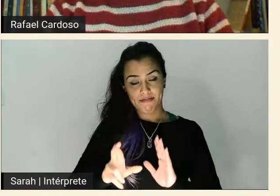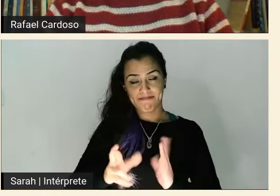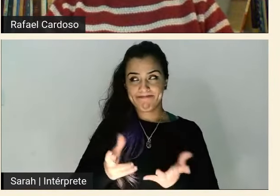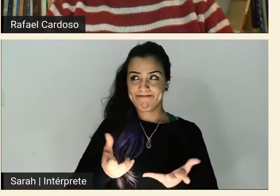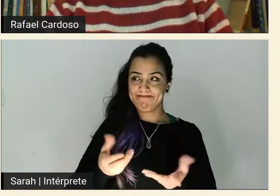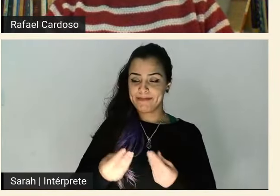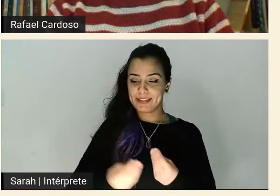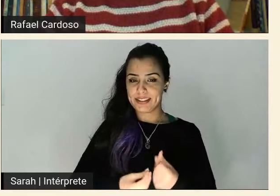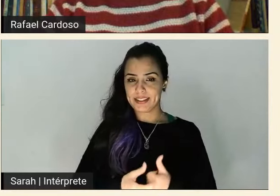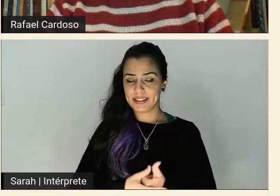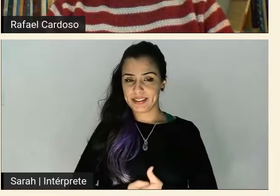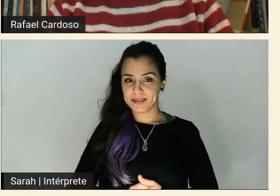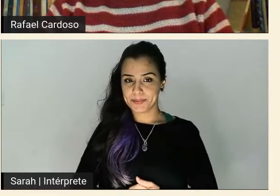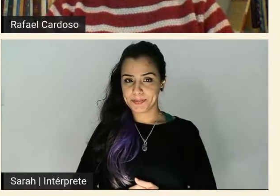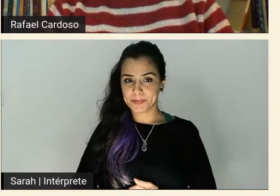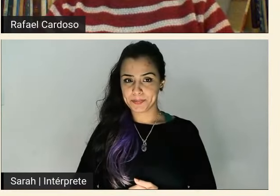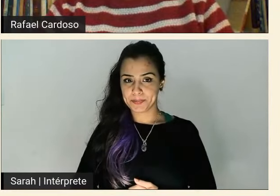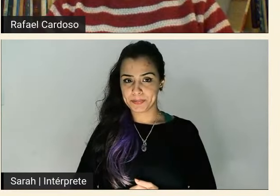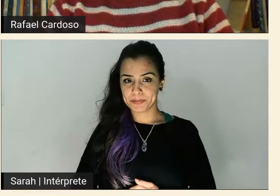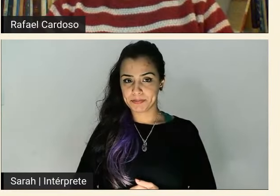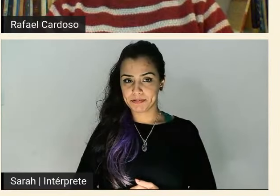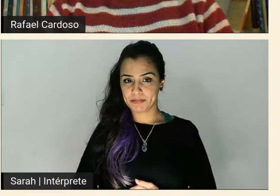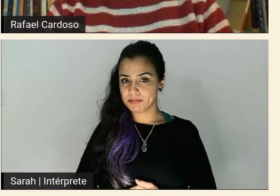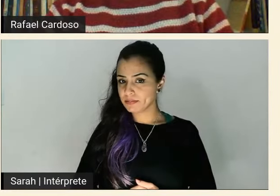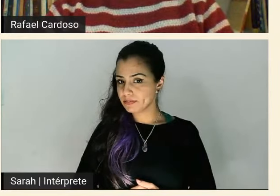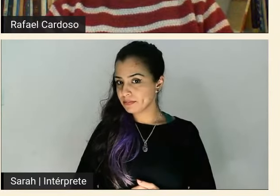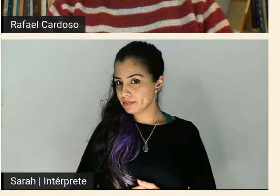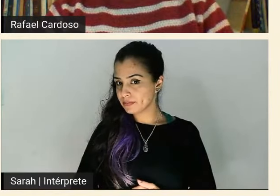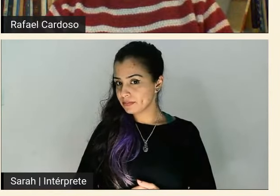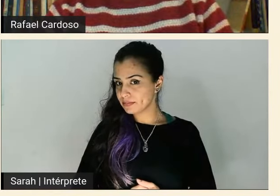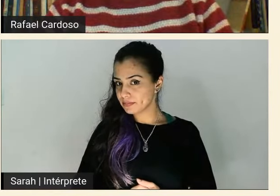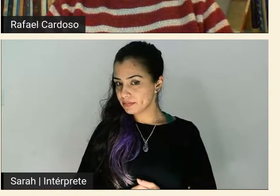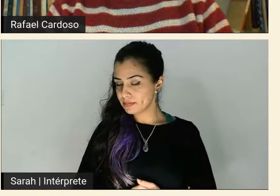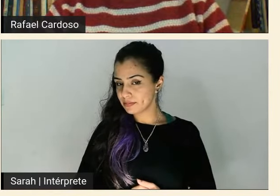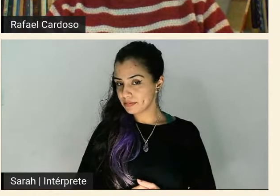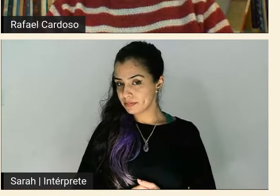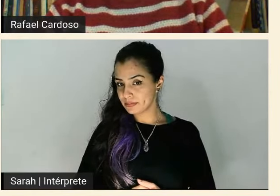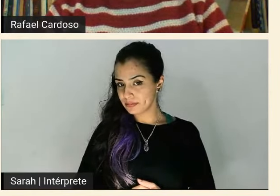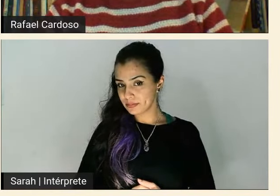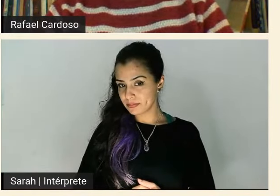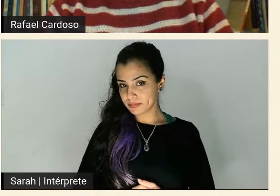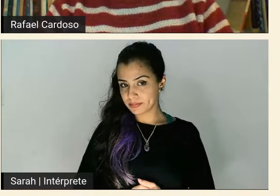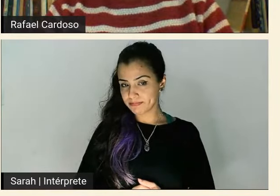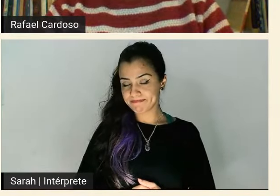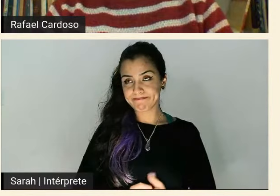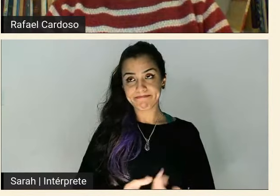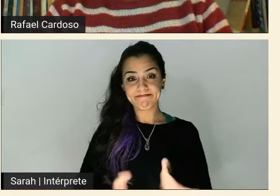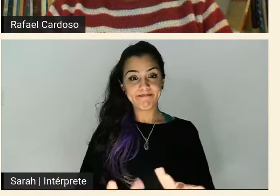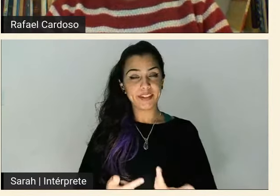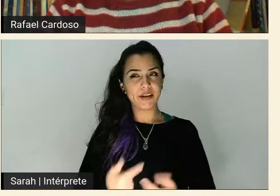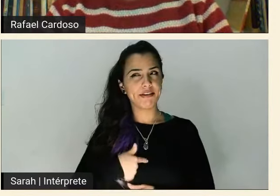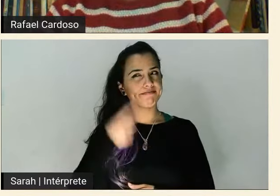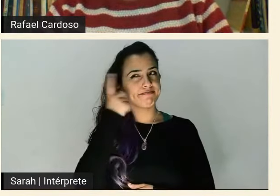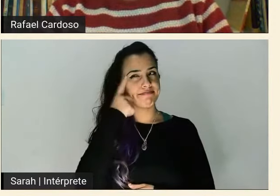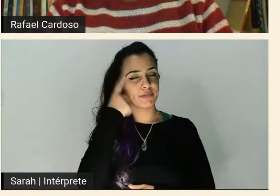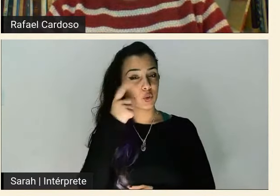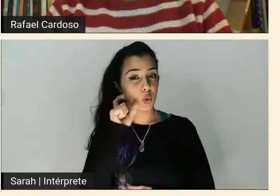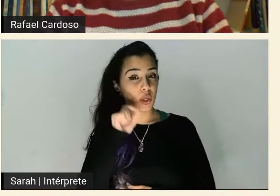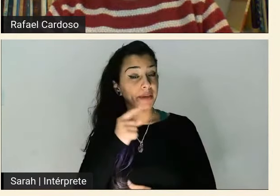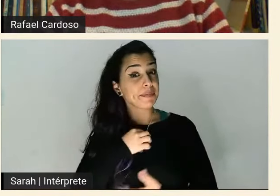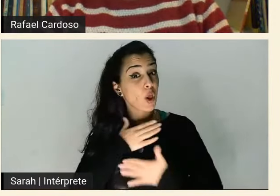ampliada. Eu acho o que eu tenho pensado é que eu gosto muito de brincar. Os